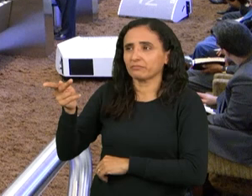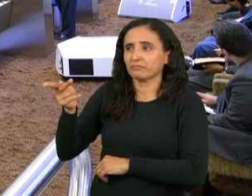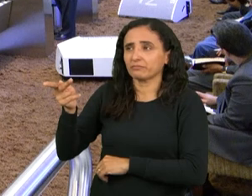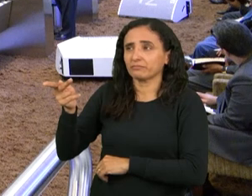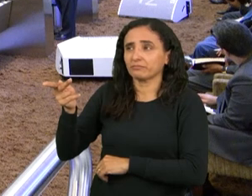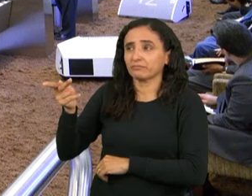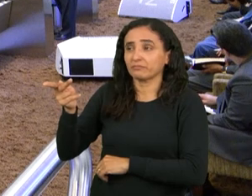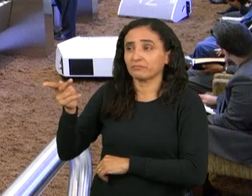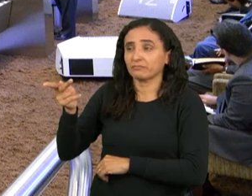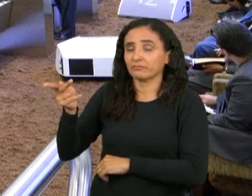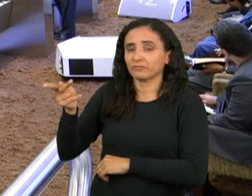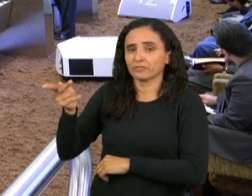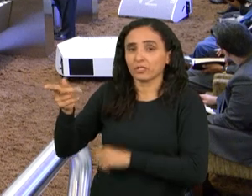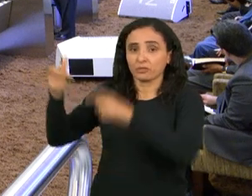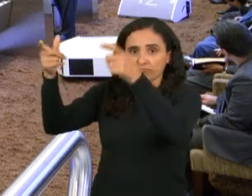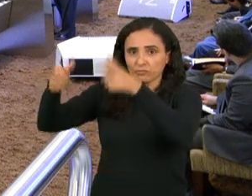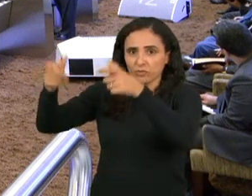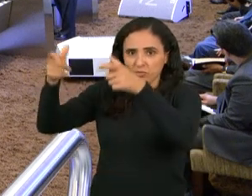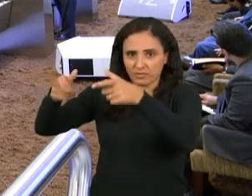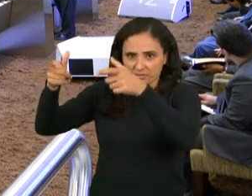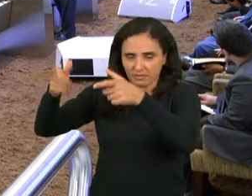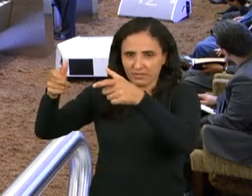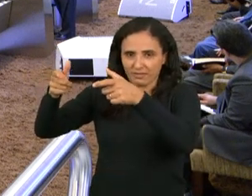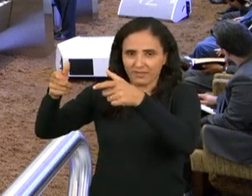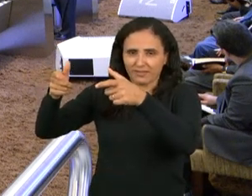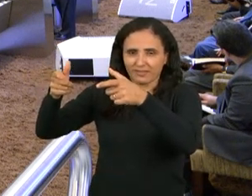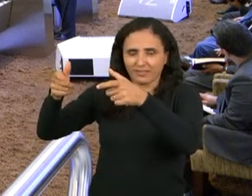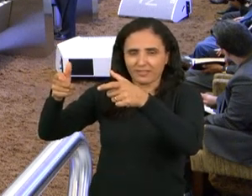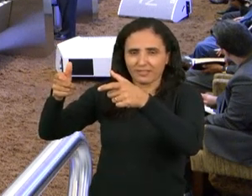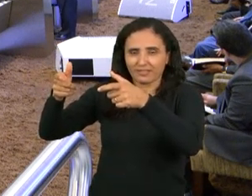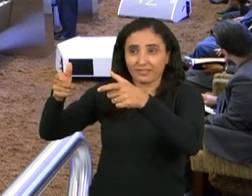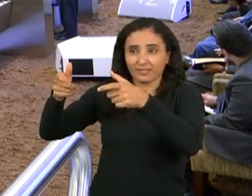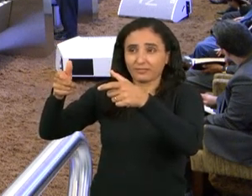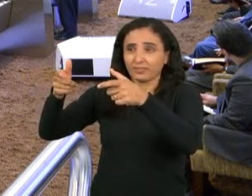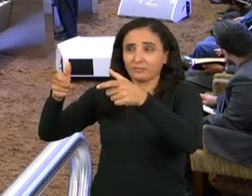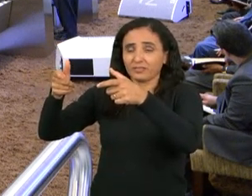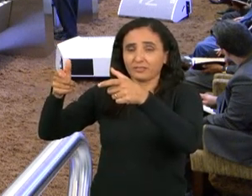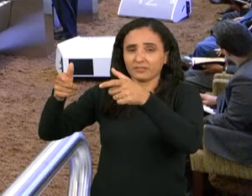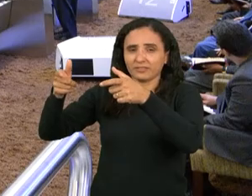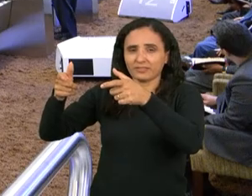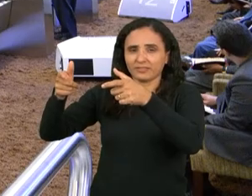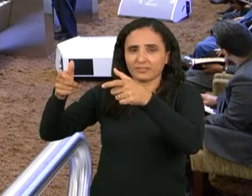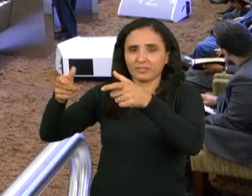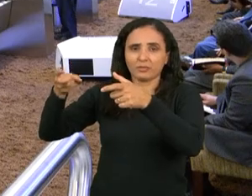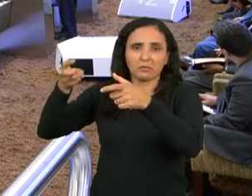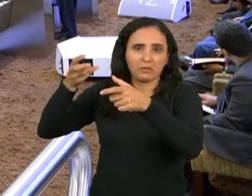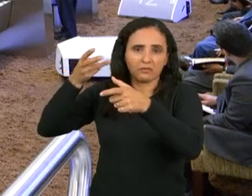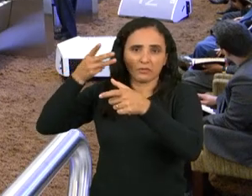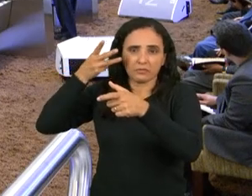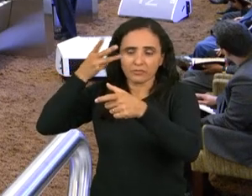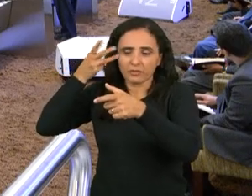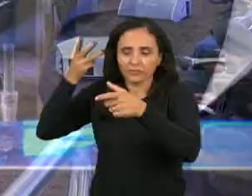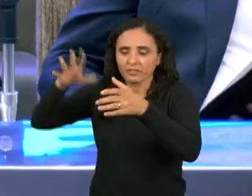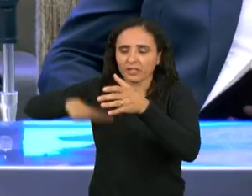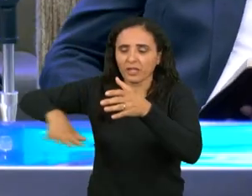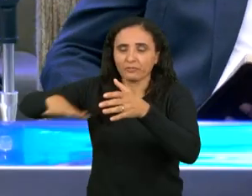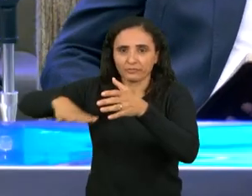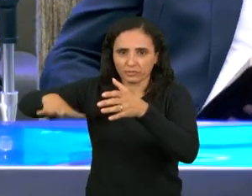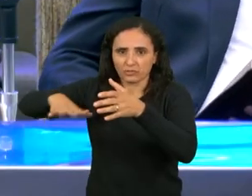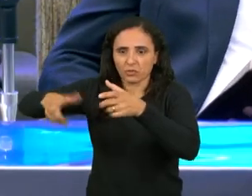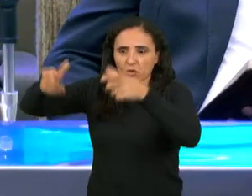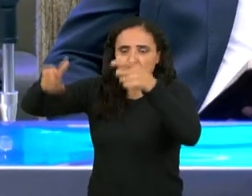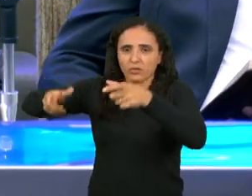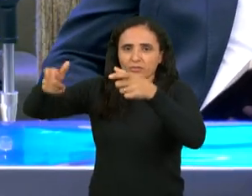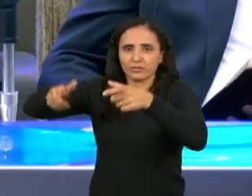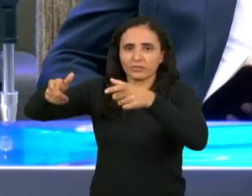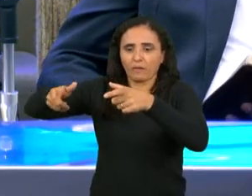tudo cheirava tudo era agradável não havia mau cheiros ali porque havia centenas e talvez milhares